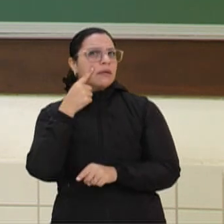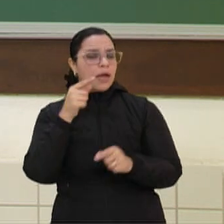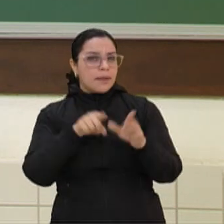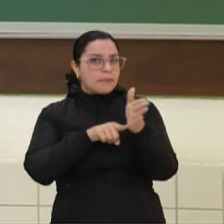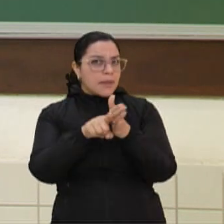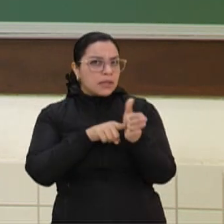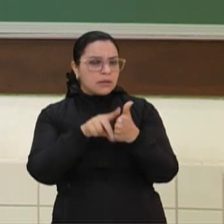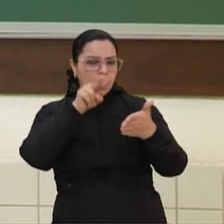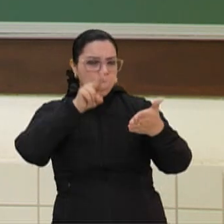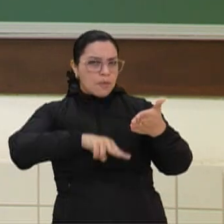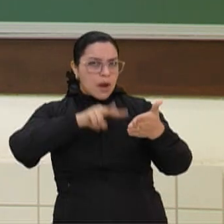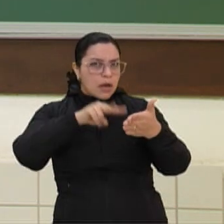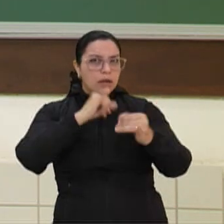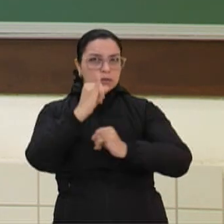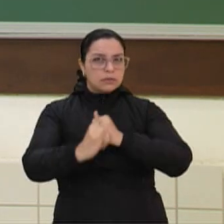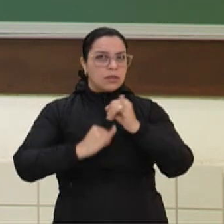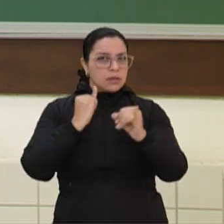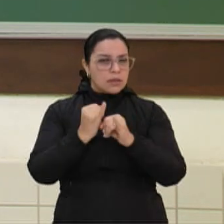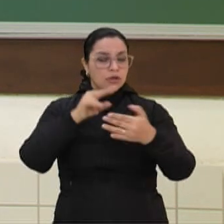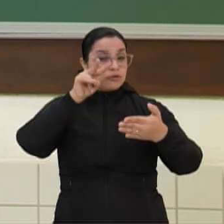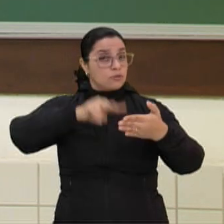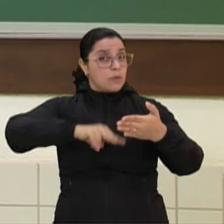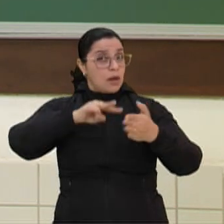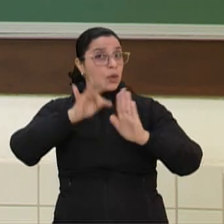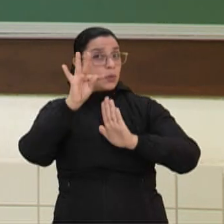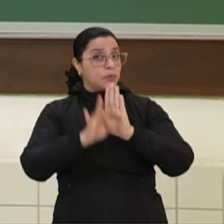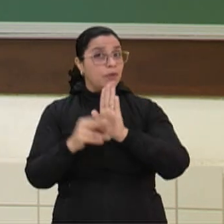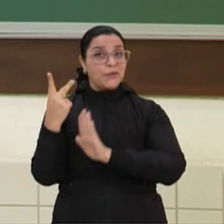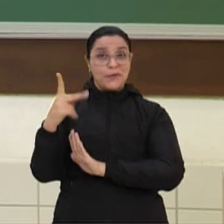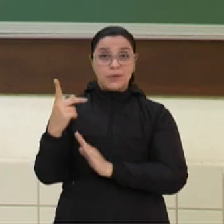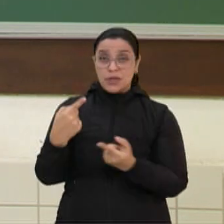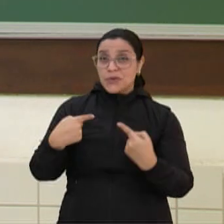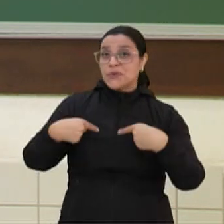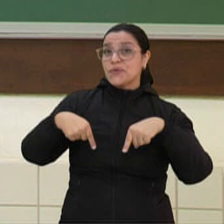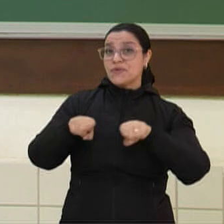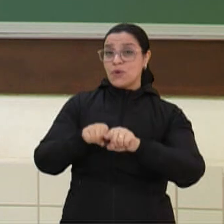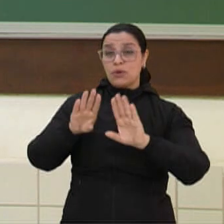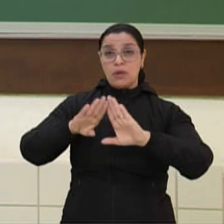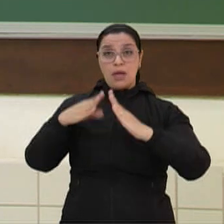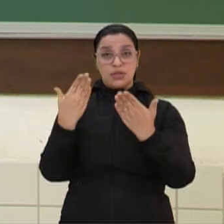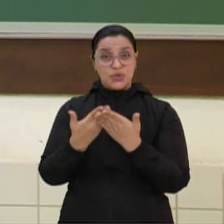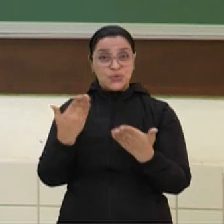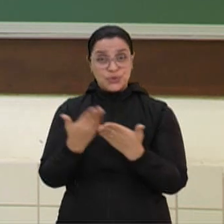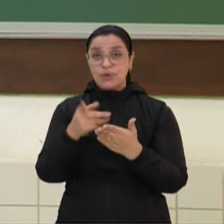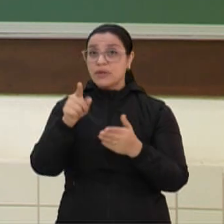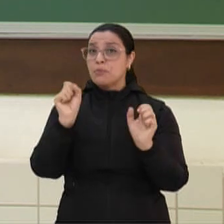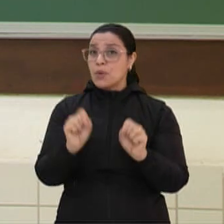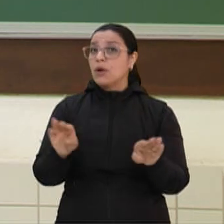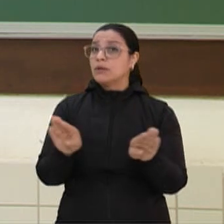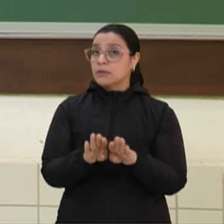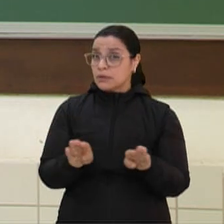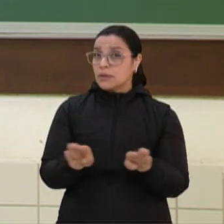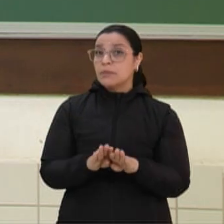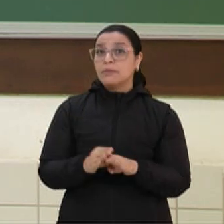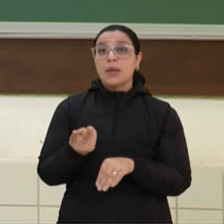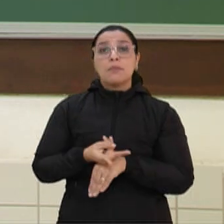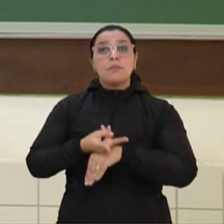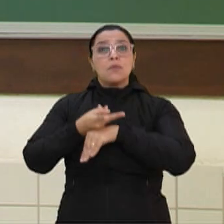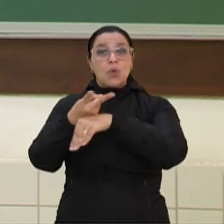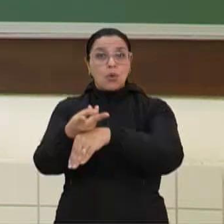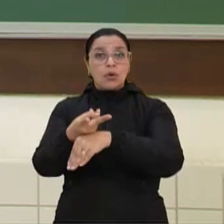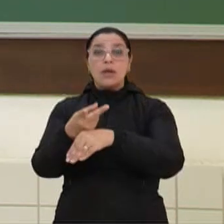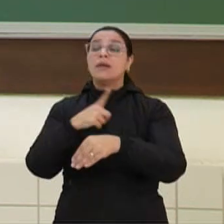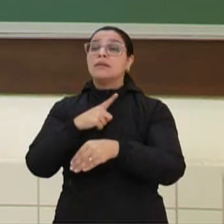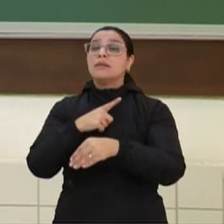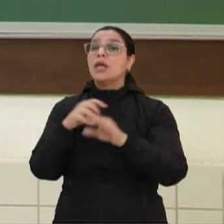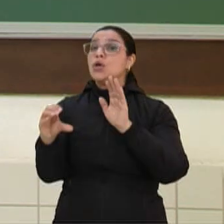a pesquisa na internet, fazer essa leitura. Quando retornarem às aulas, você pode também procurar